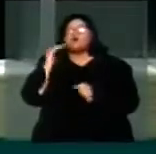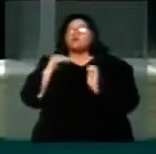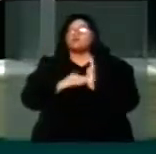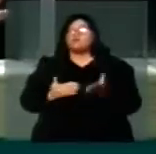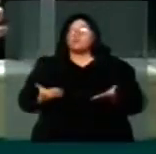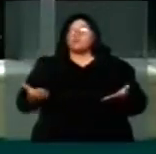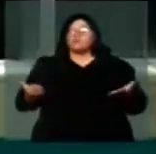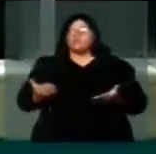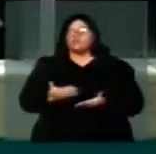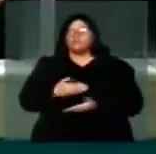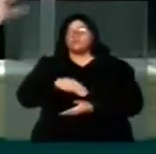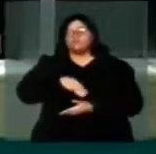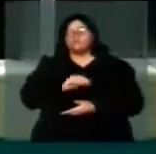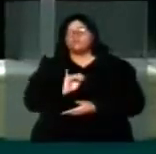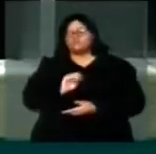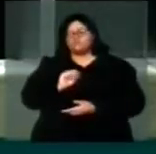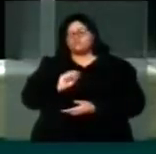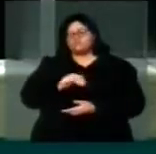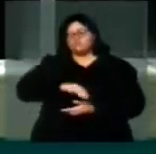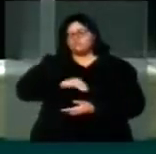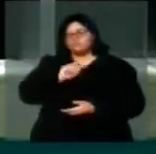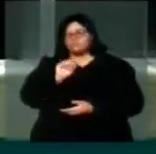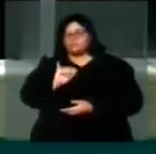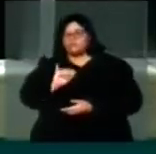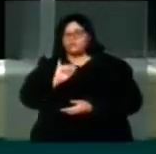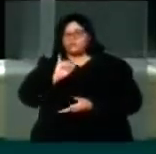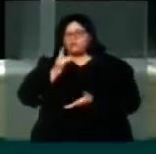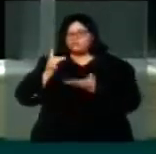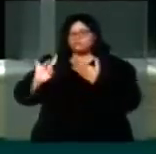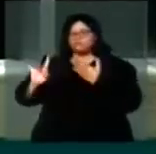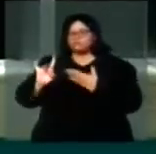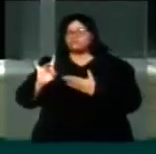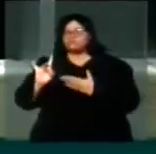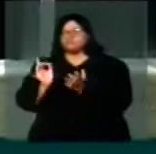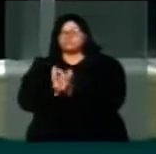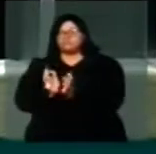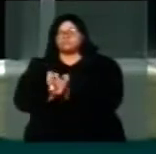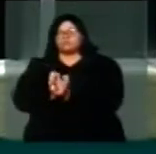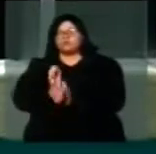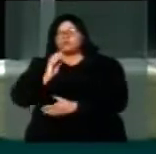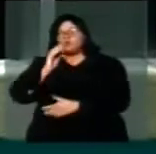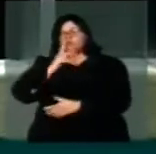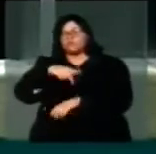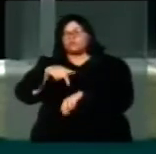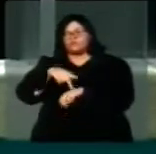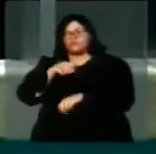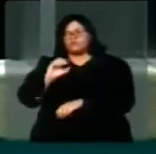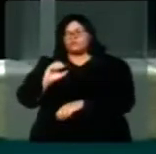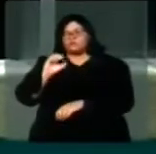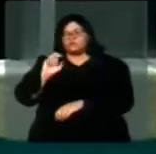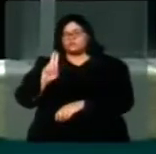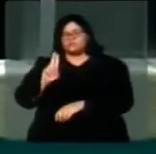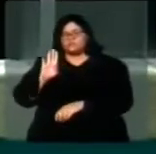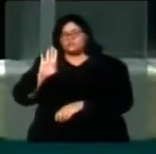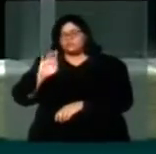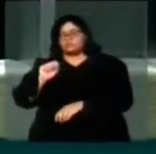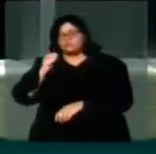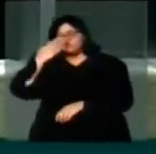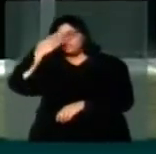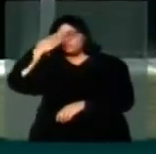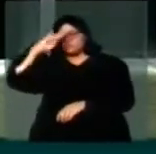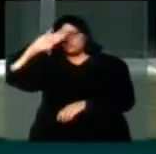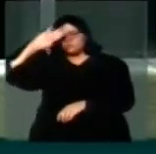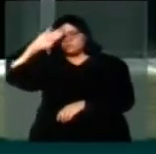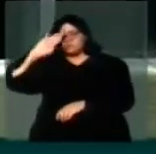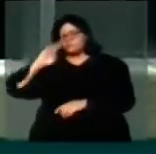né, repudiando o regime cubano, mas não tendo nenhum peso nisso, porque é